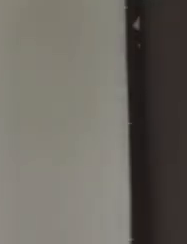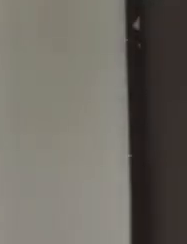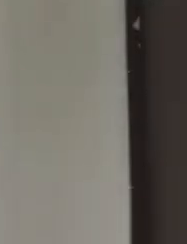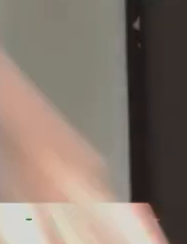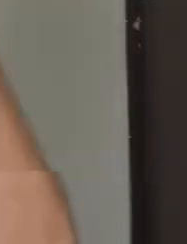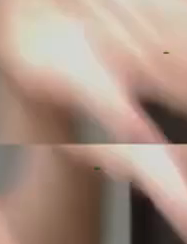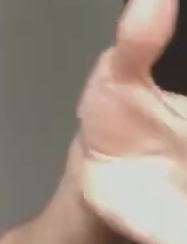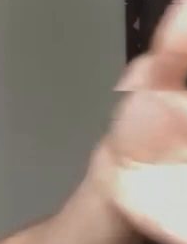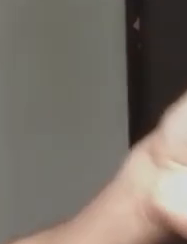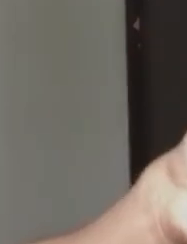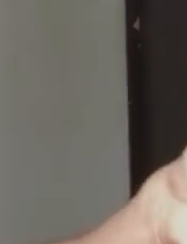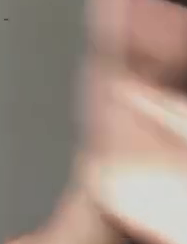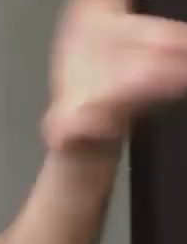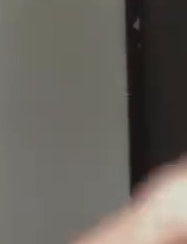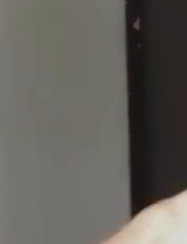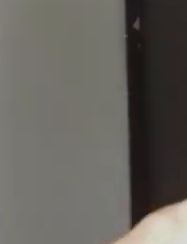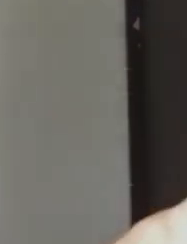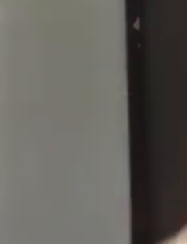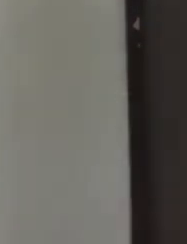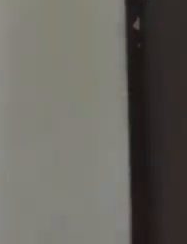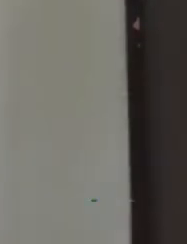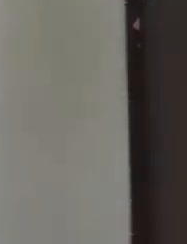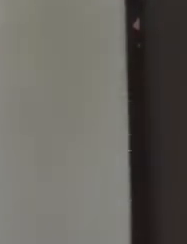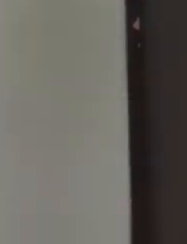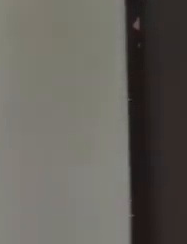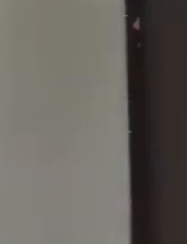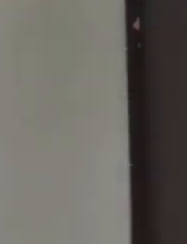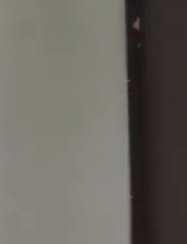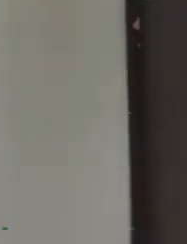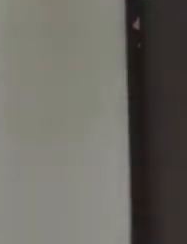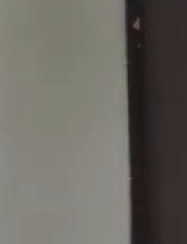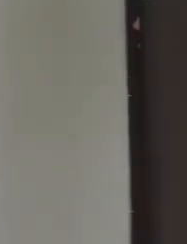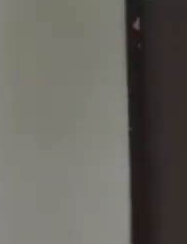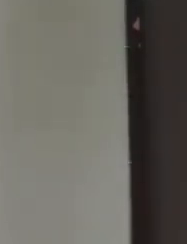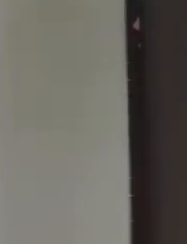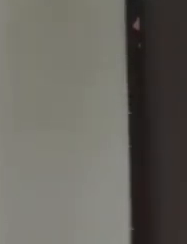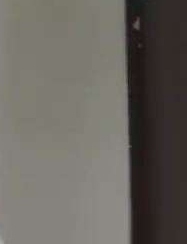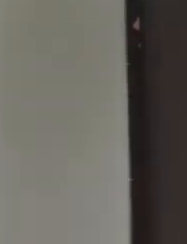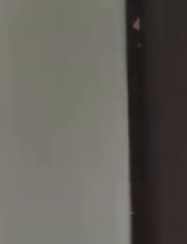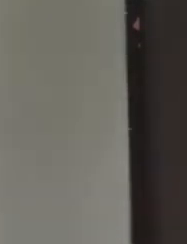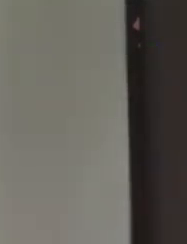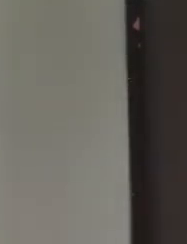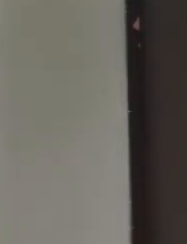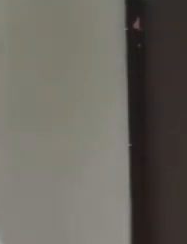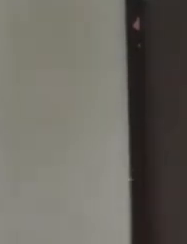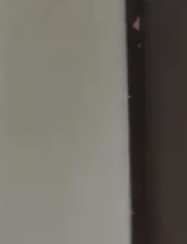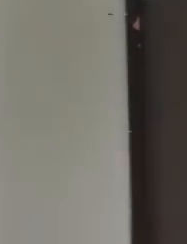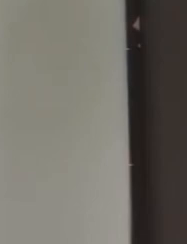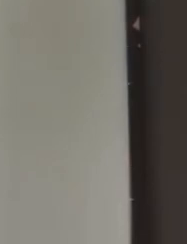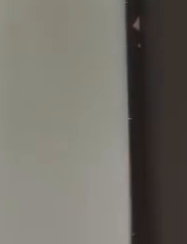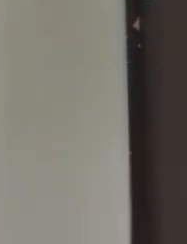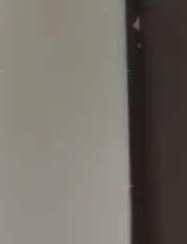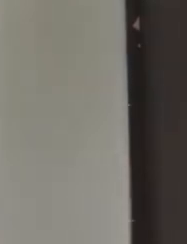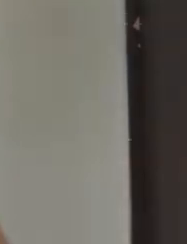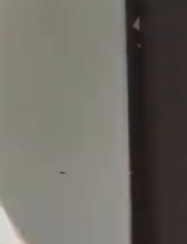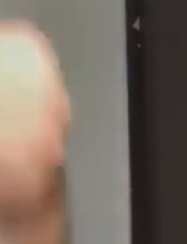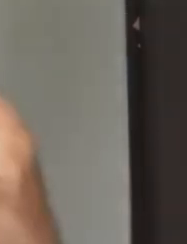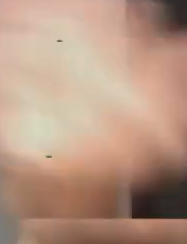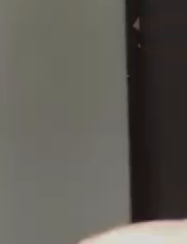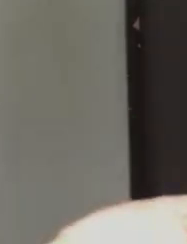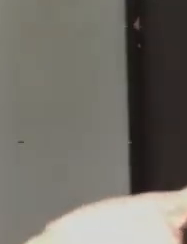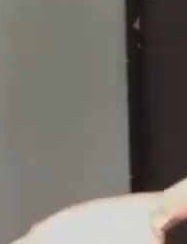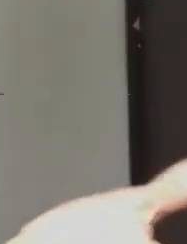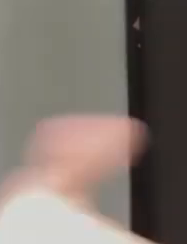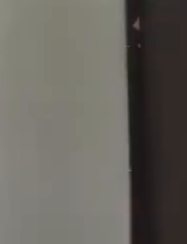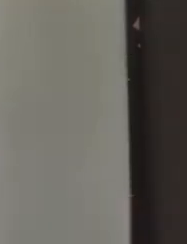o fake news e coisas contra a vacina, que nem o patético, vomitativo, nojento do presidente. E aí sim,